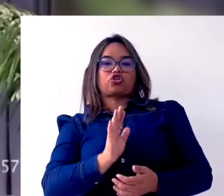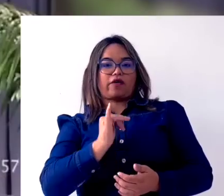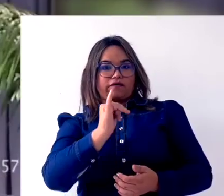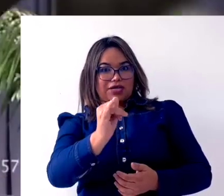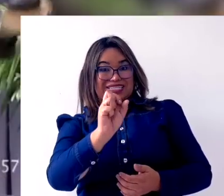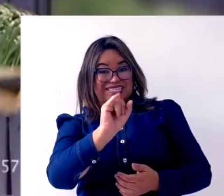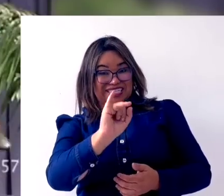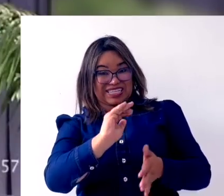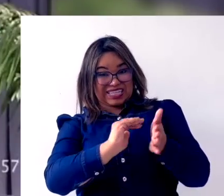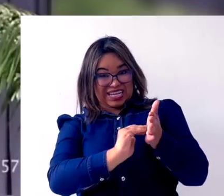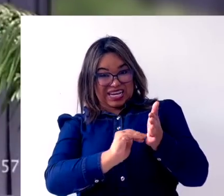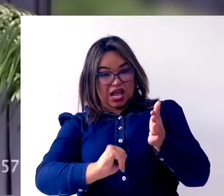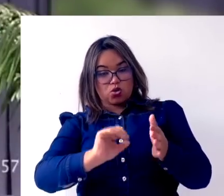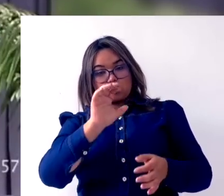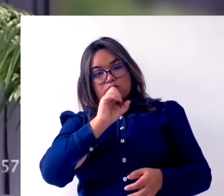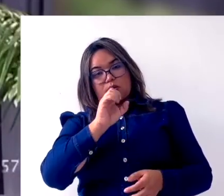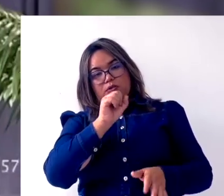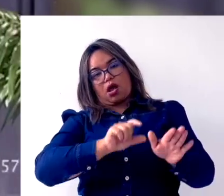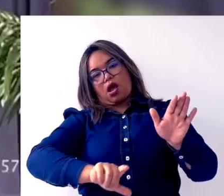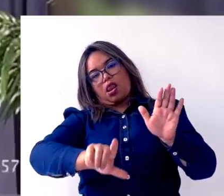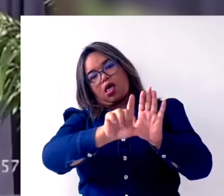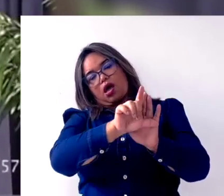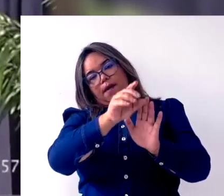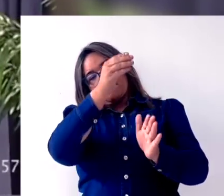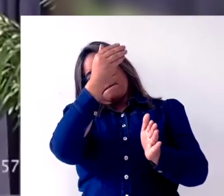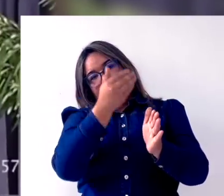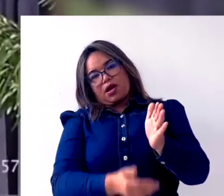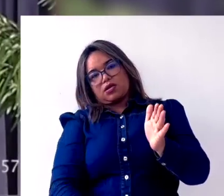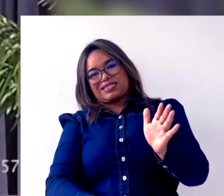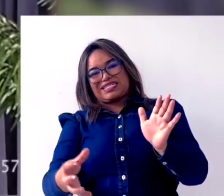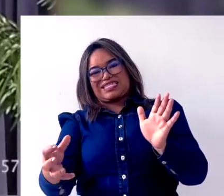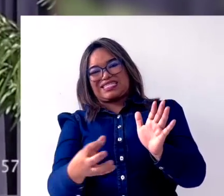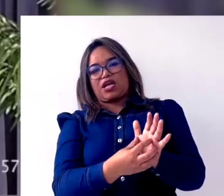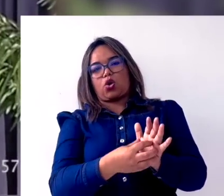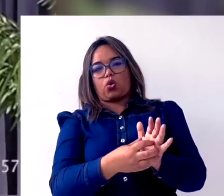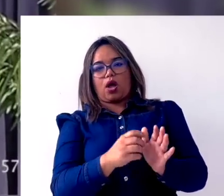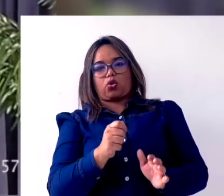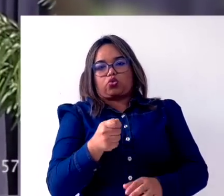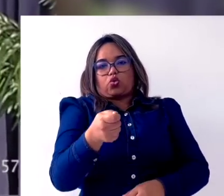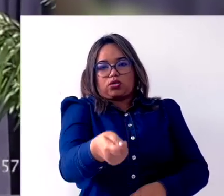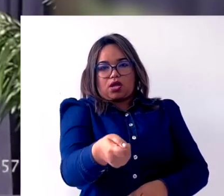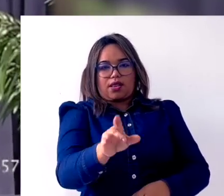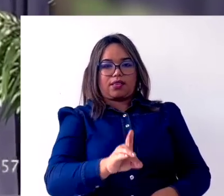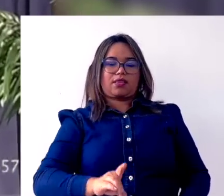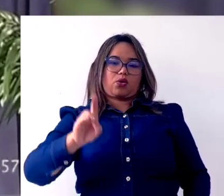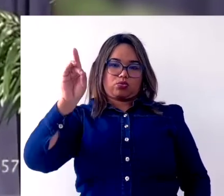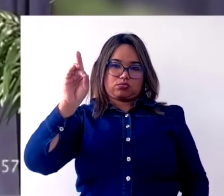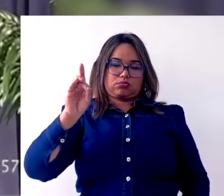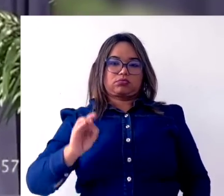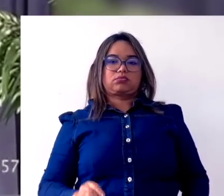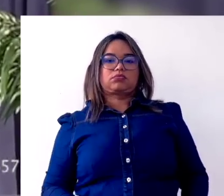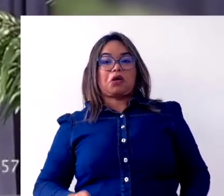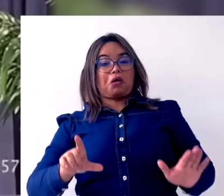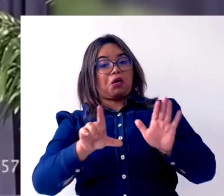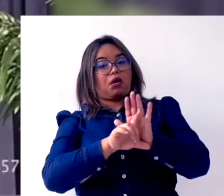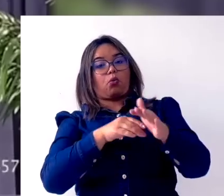antes, e toda a lei perde o selo da sua autoridade. A lei poderia ser de um Zé